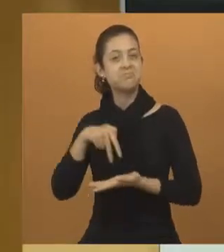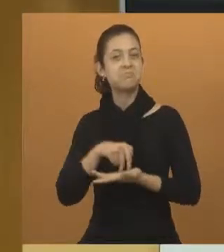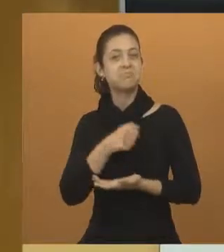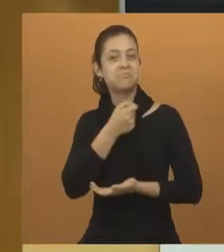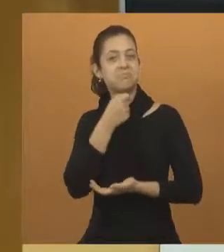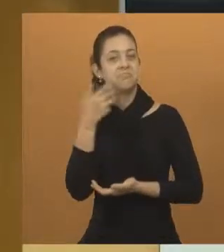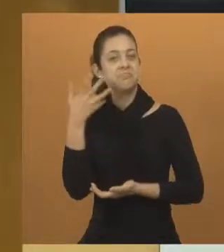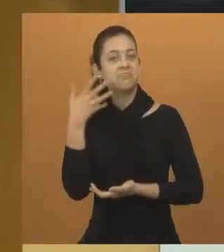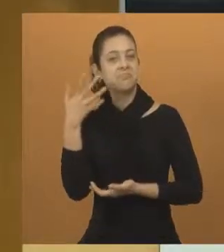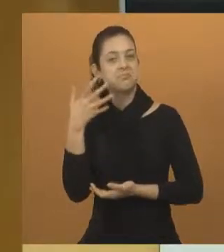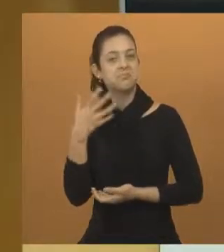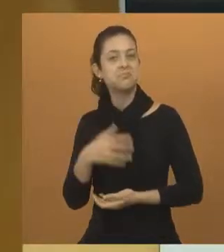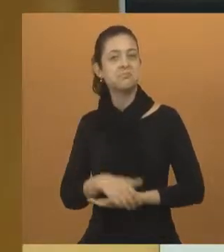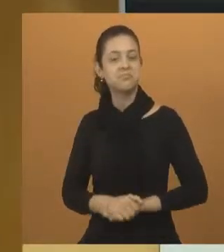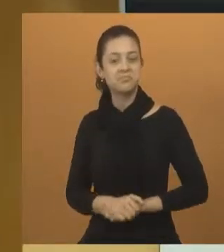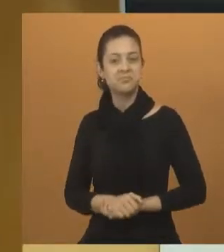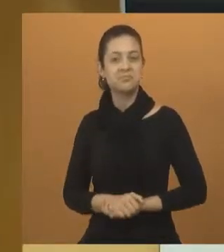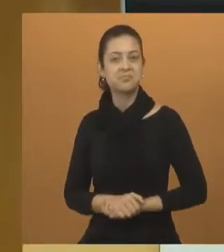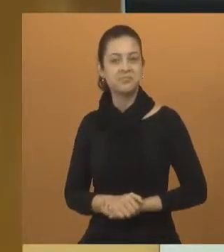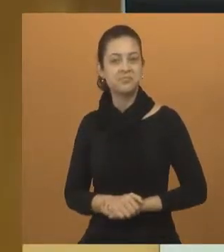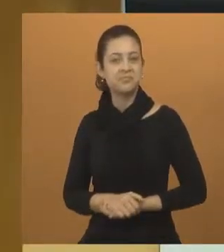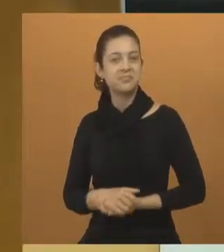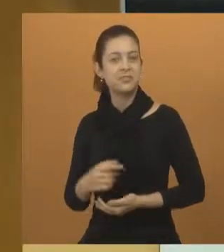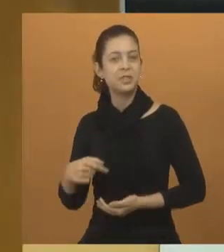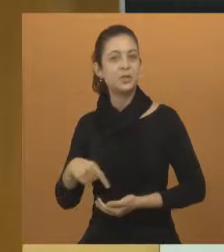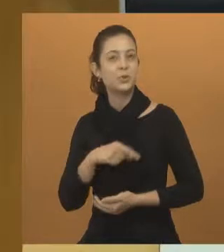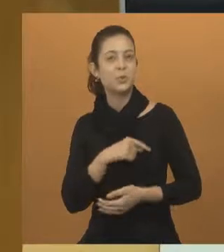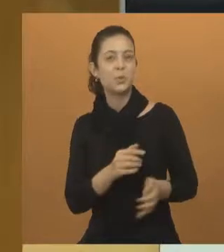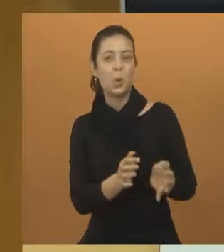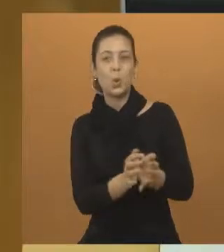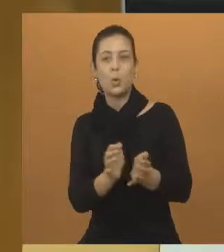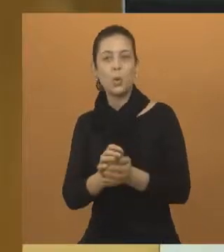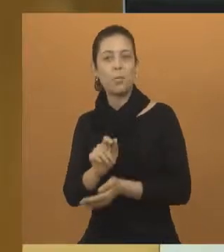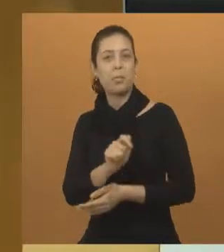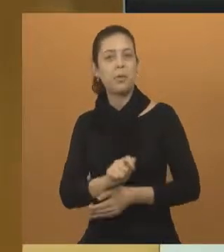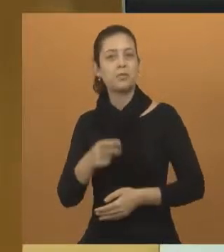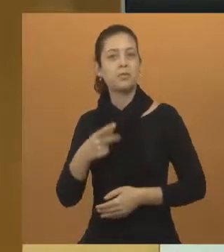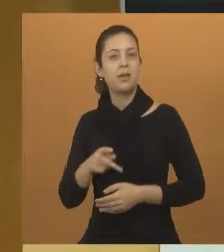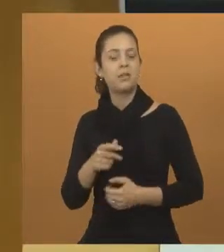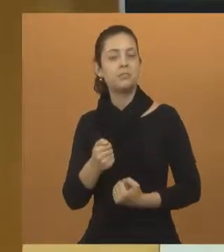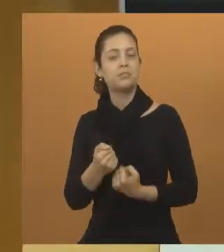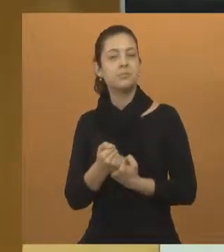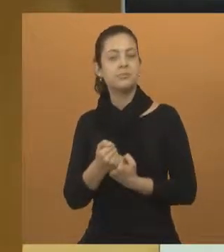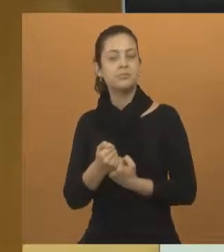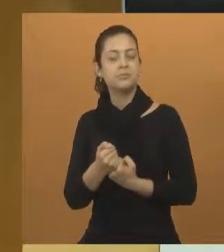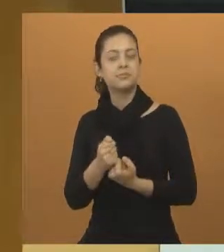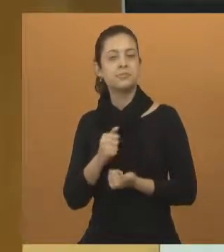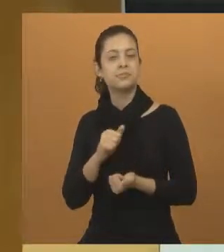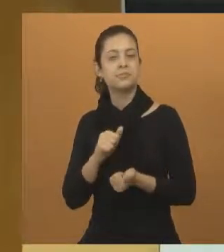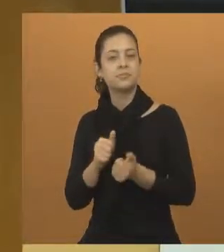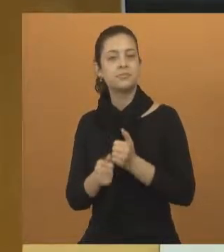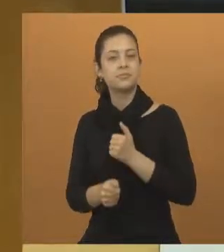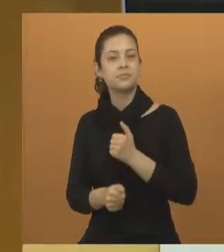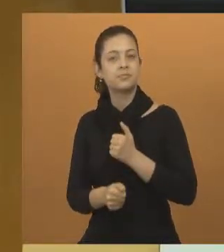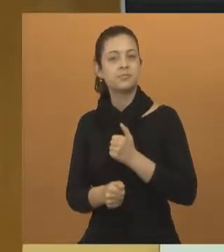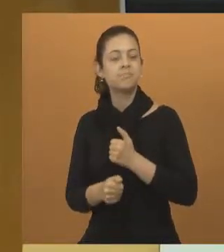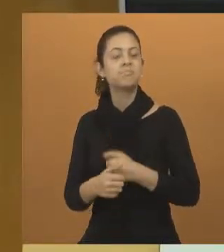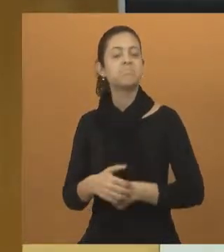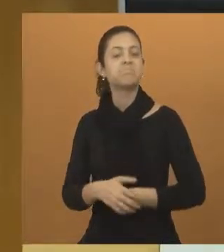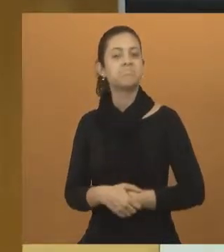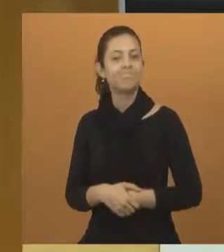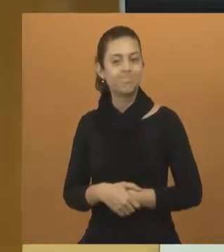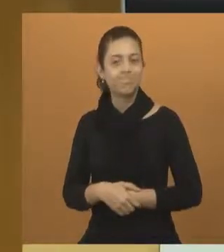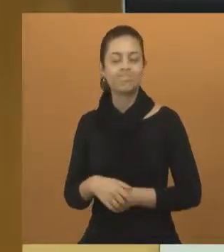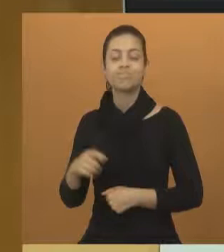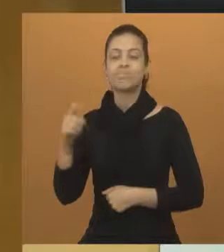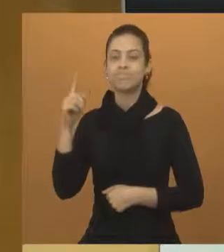para falar dos nossos clubes de Jacareí, porque a gente sabe as dificuldades que